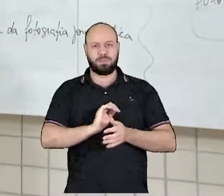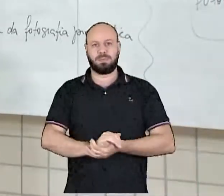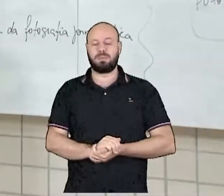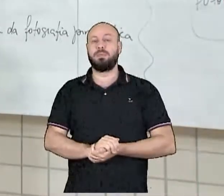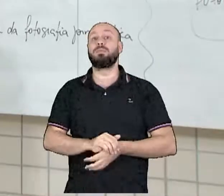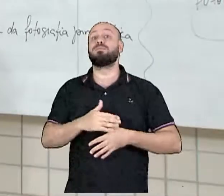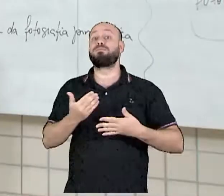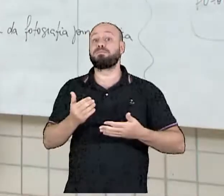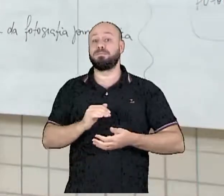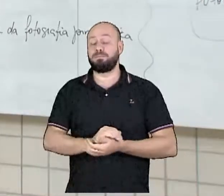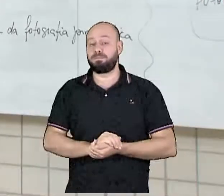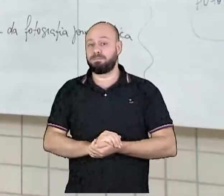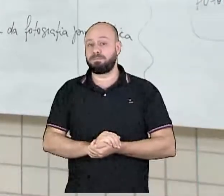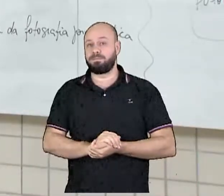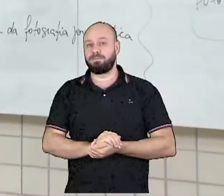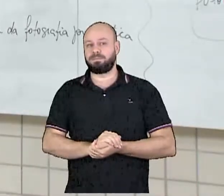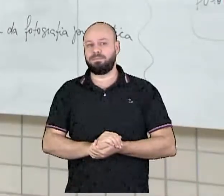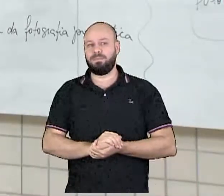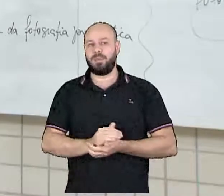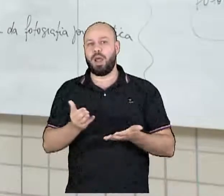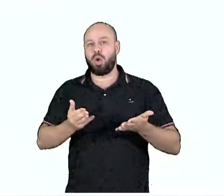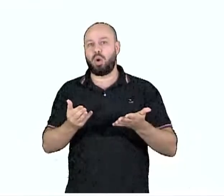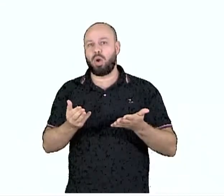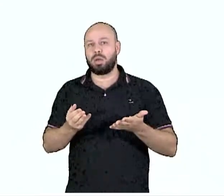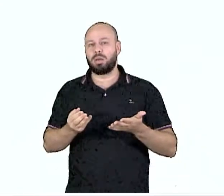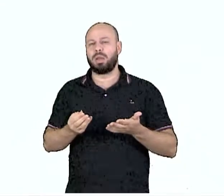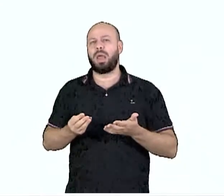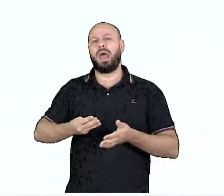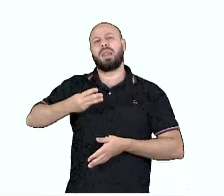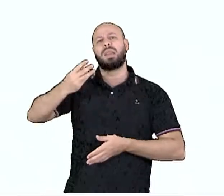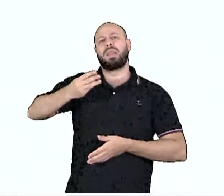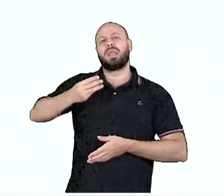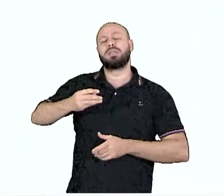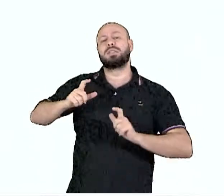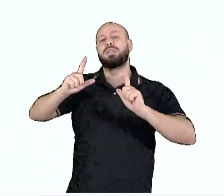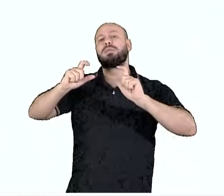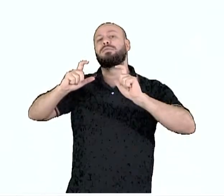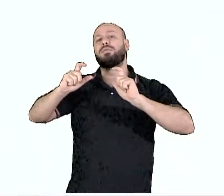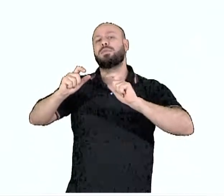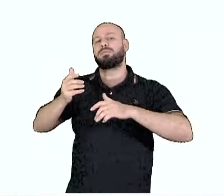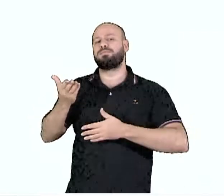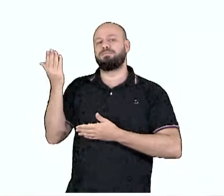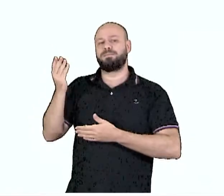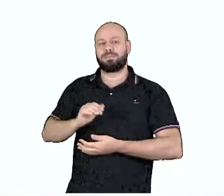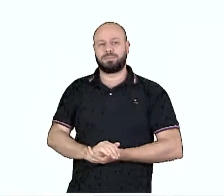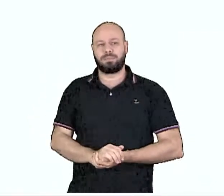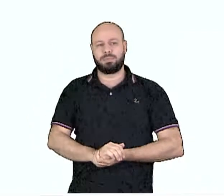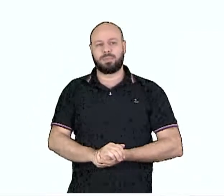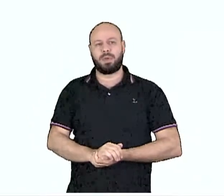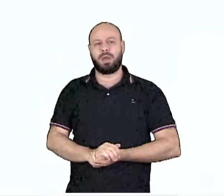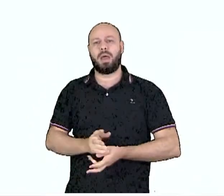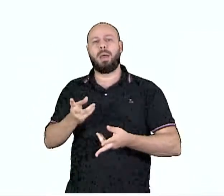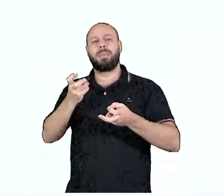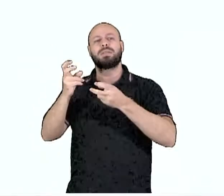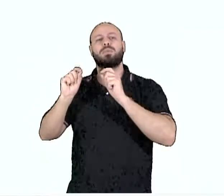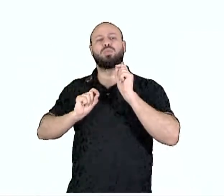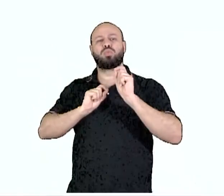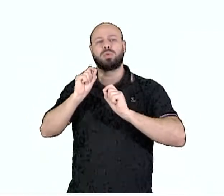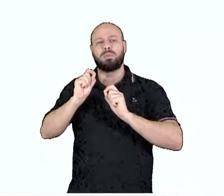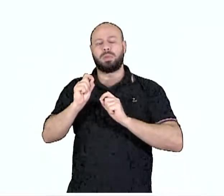aí, nessa terceira reportagem, nessa terceira foto, o que a gente pode perceber aí?